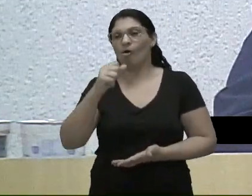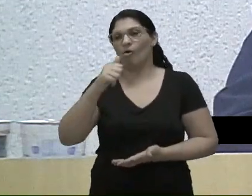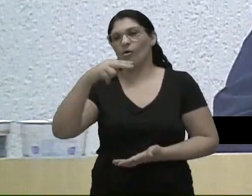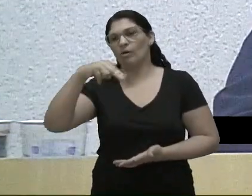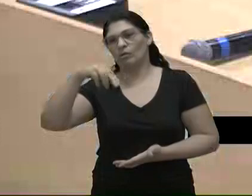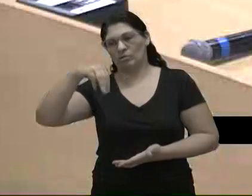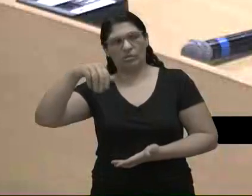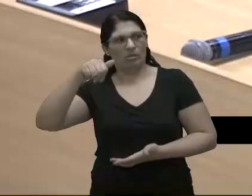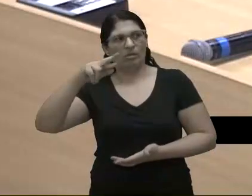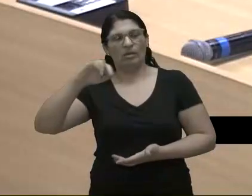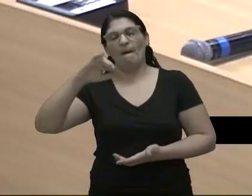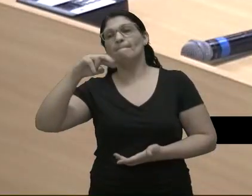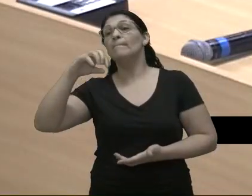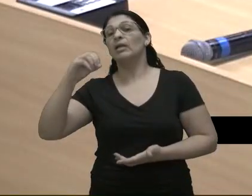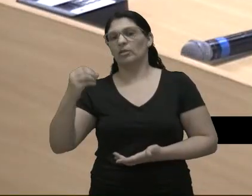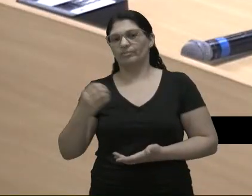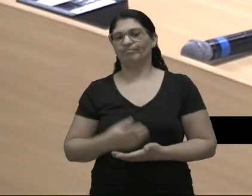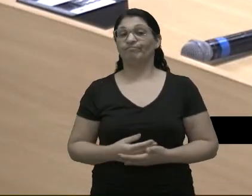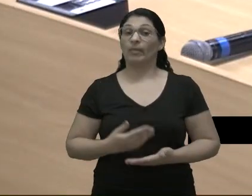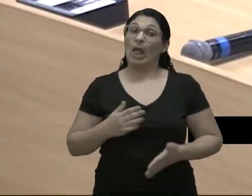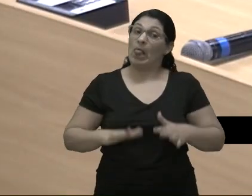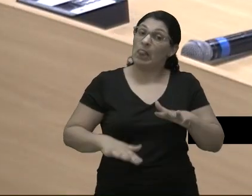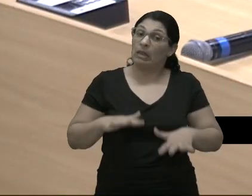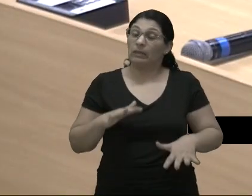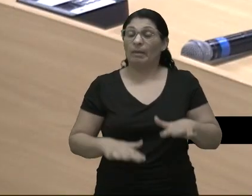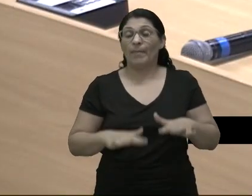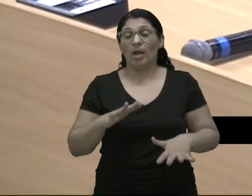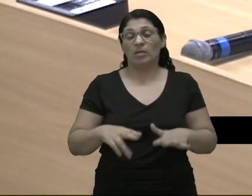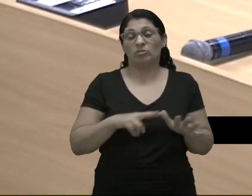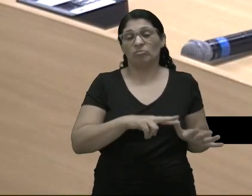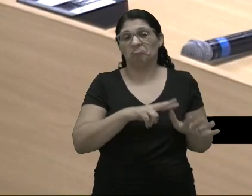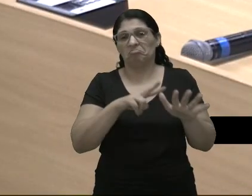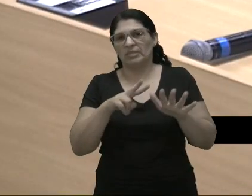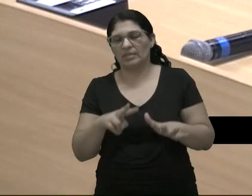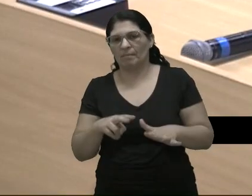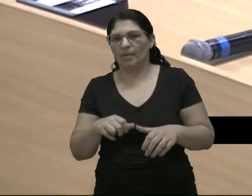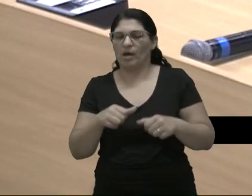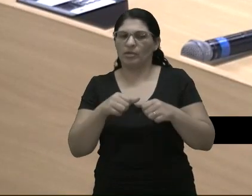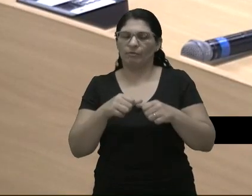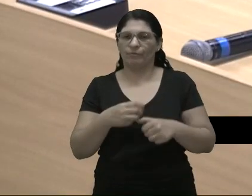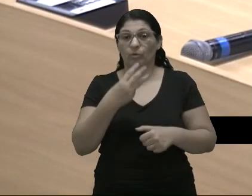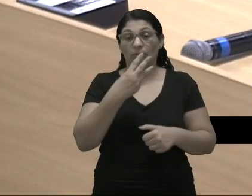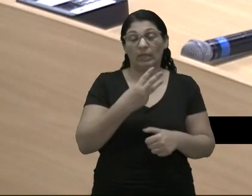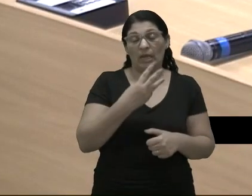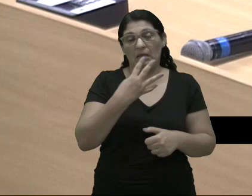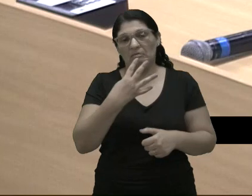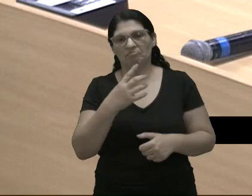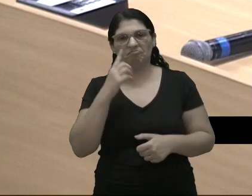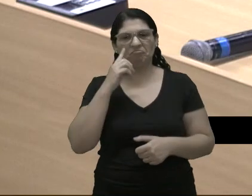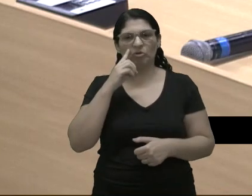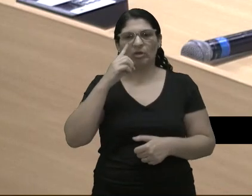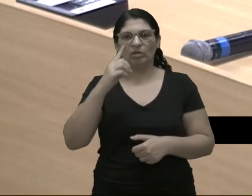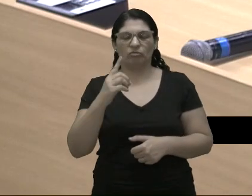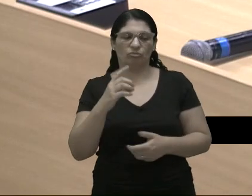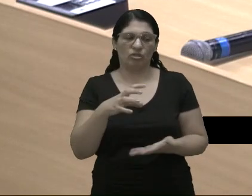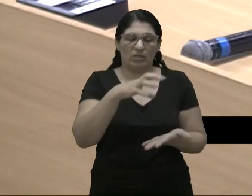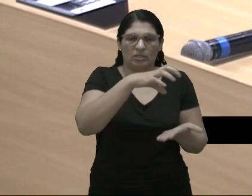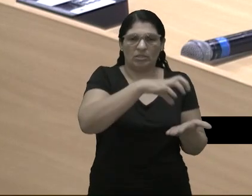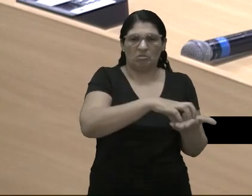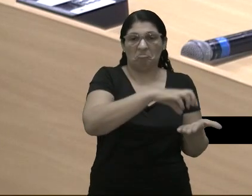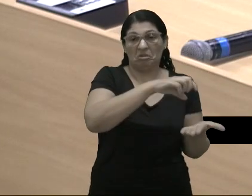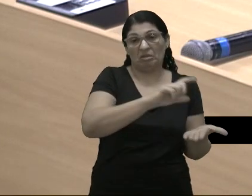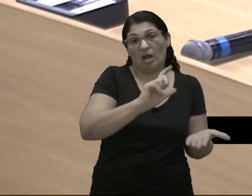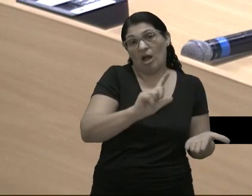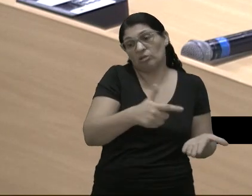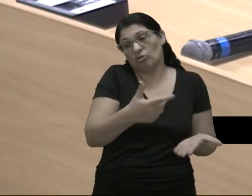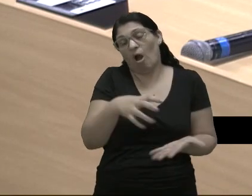lá. Depende da demanda, seu vereador. Tem semanas que eu fico 3 a 4 dias... em uma unidade ou na outra,